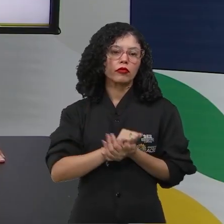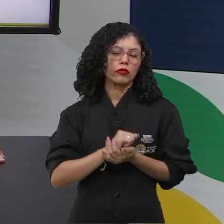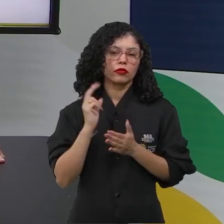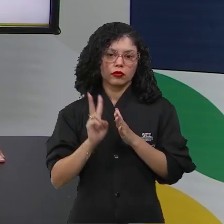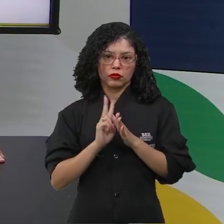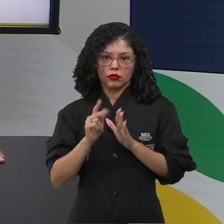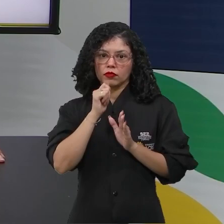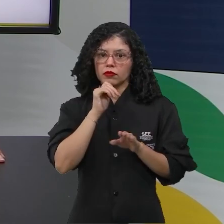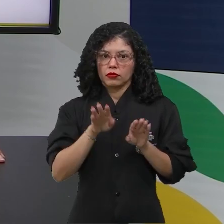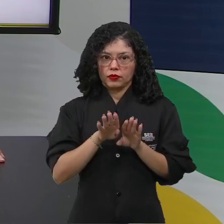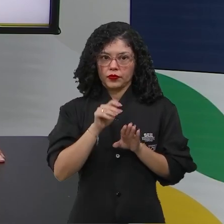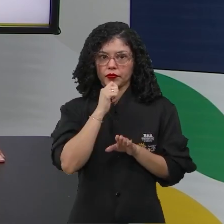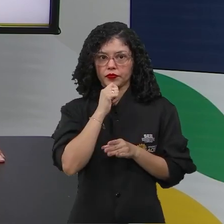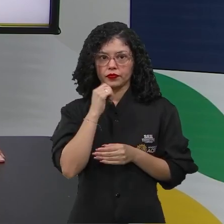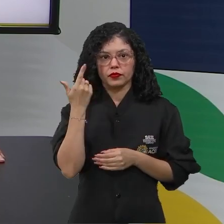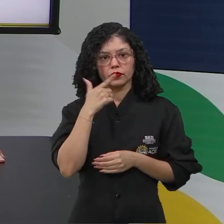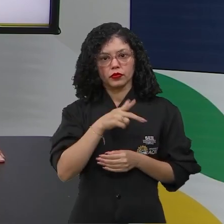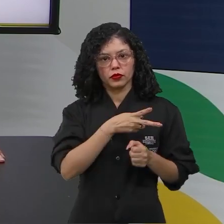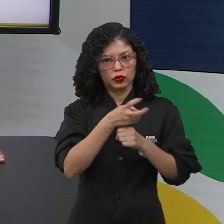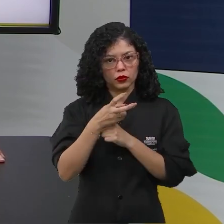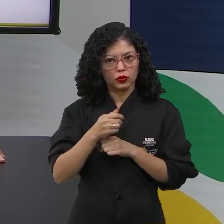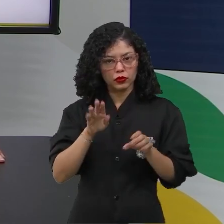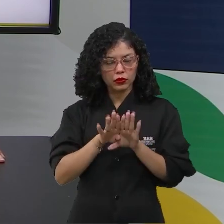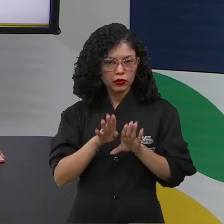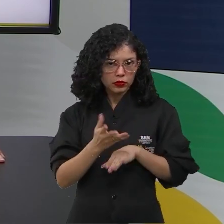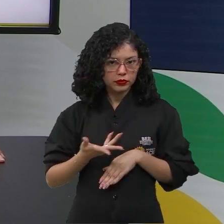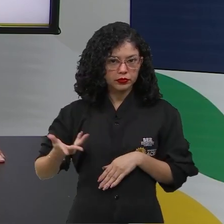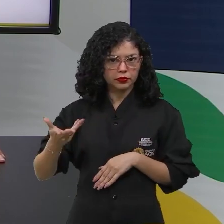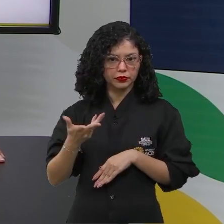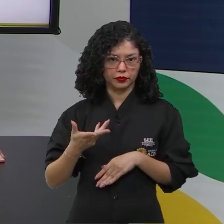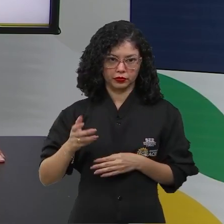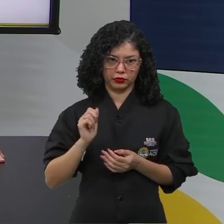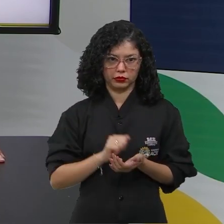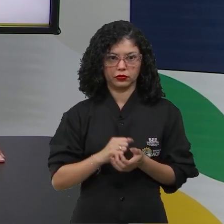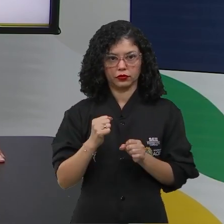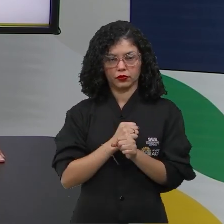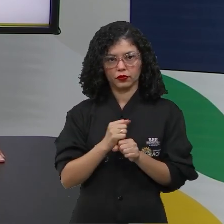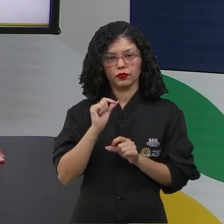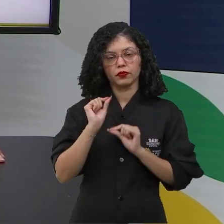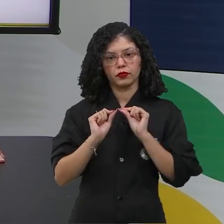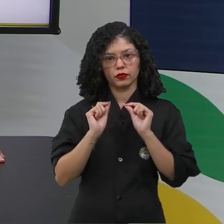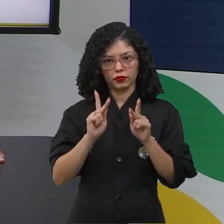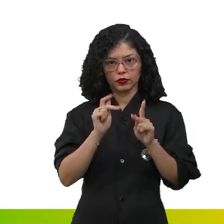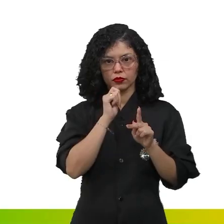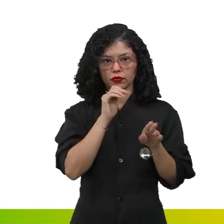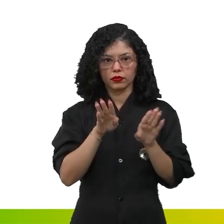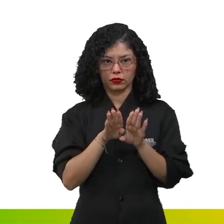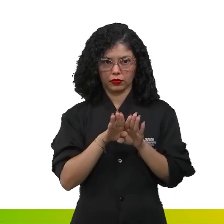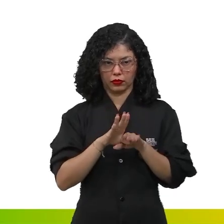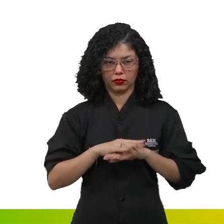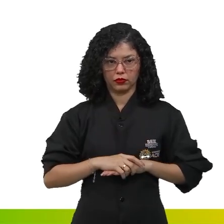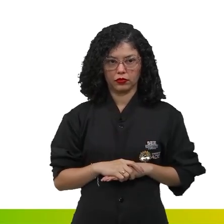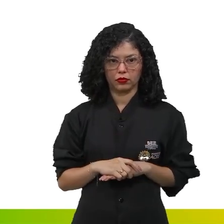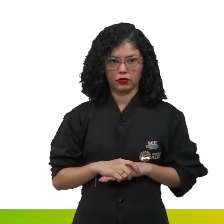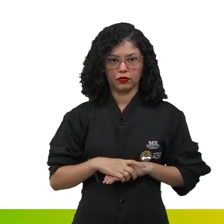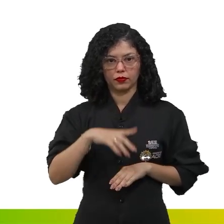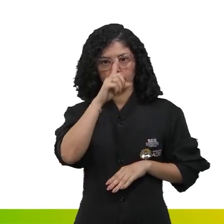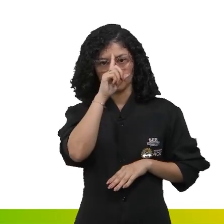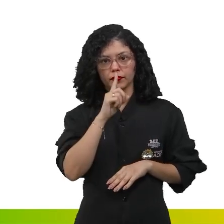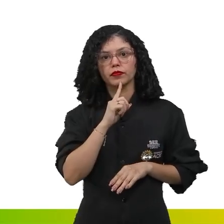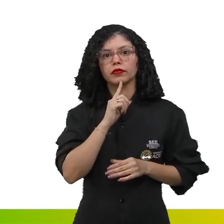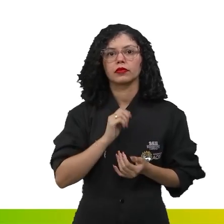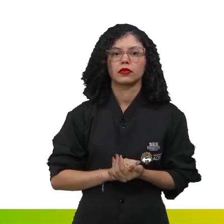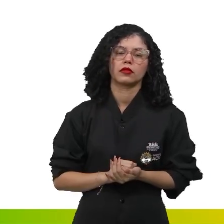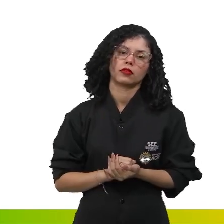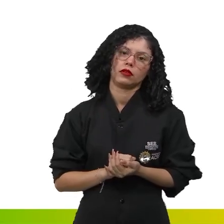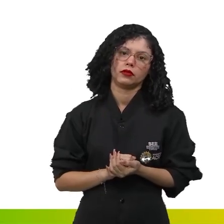se alimenta direito porque tu não está consumindo as vitaminas. É basicamente essa construção. Pirâmide, temos a imagem na tela